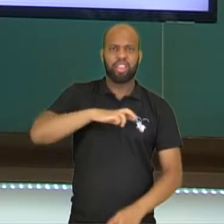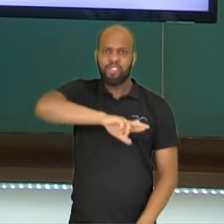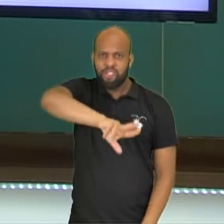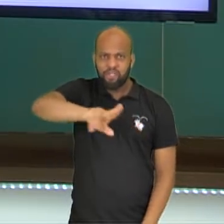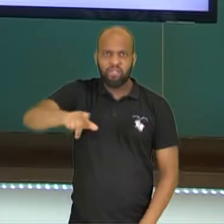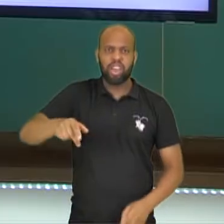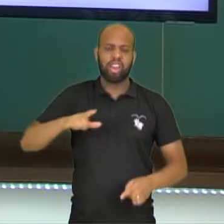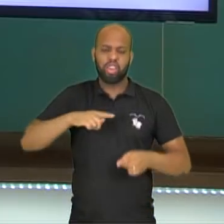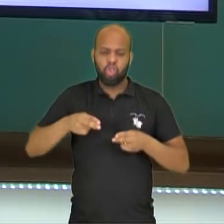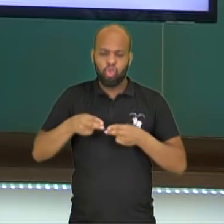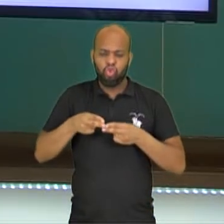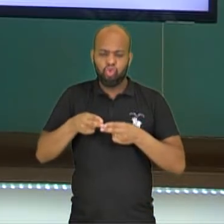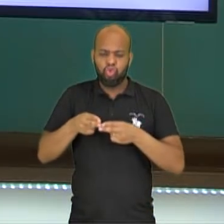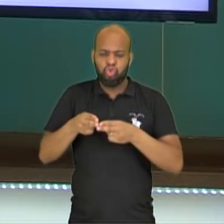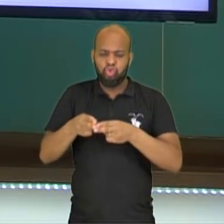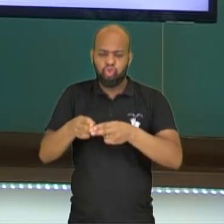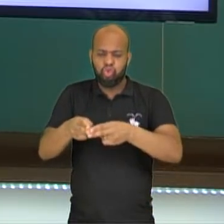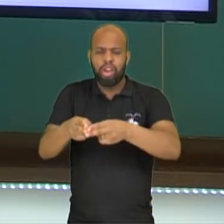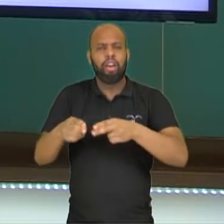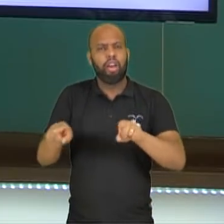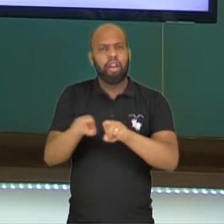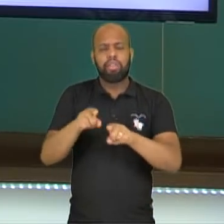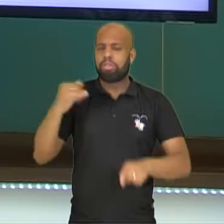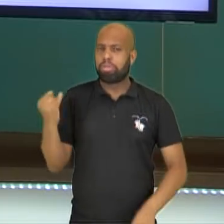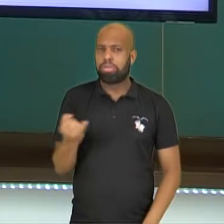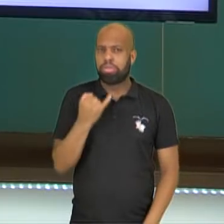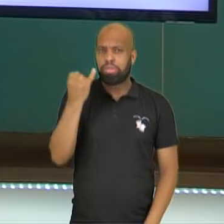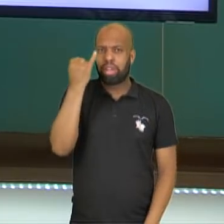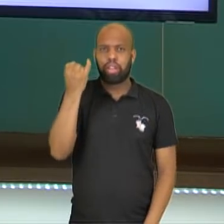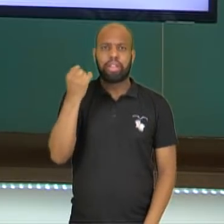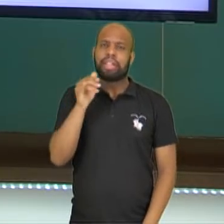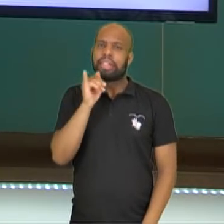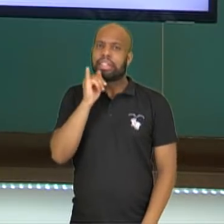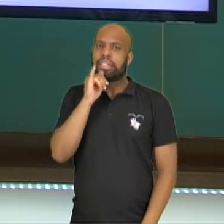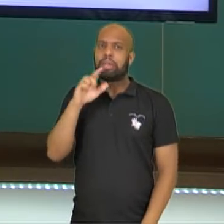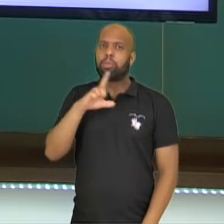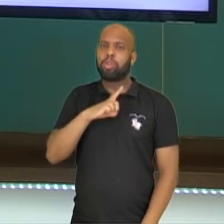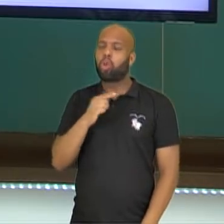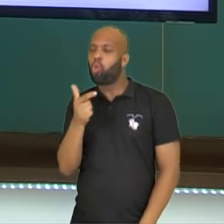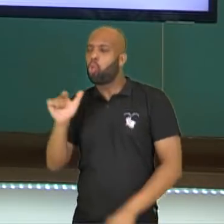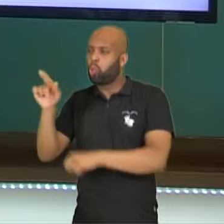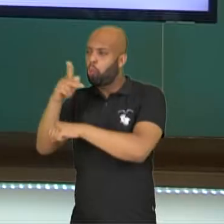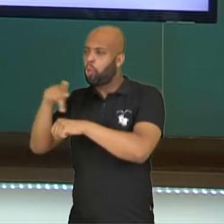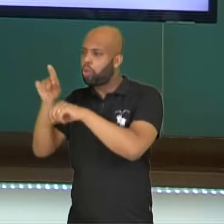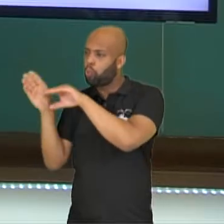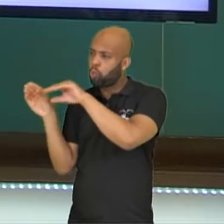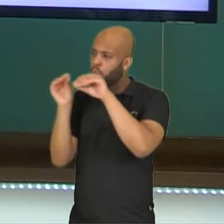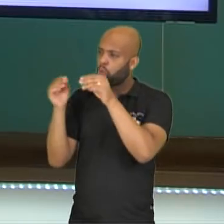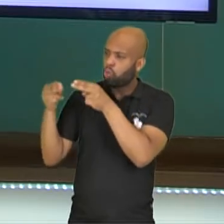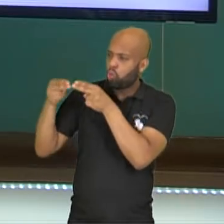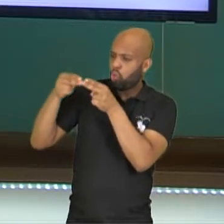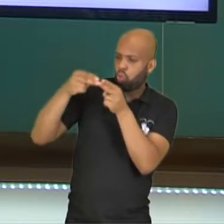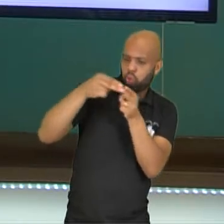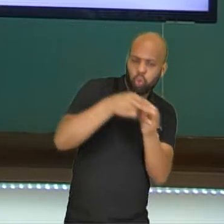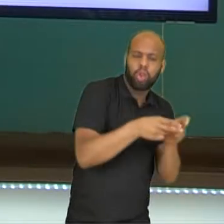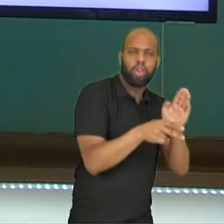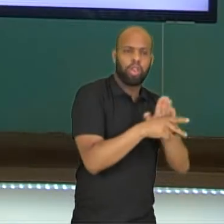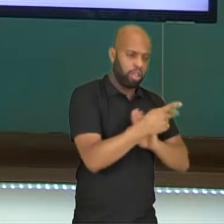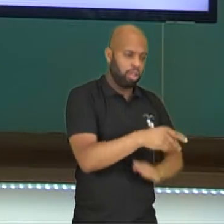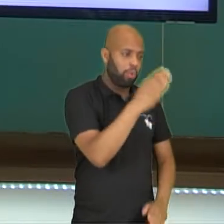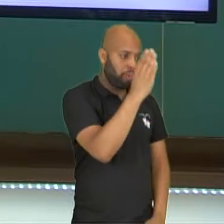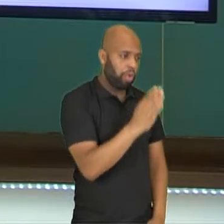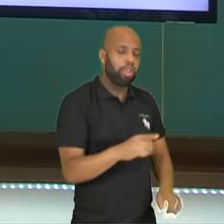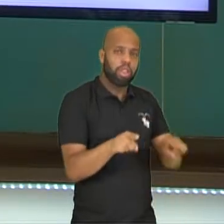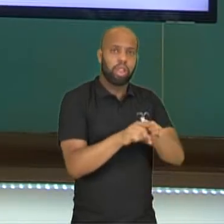grandes navios, por exemplo, que foram fundamentais para fazer a migração para o Brasil, por exemplo, os veículos, os aviões,